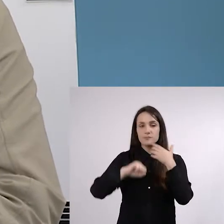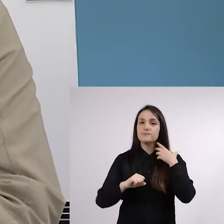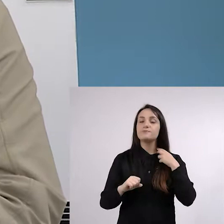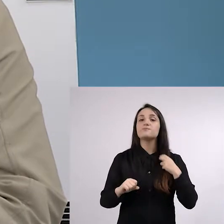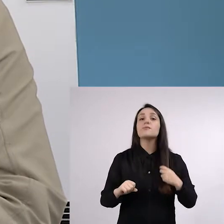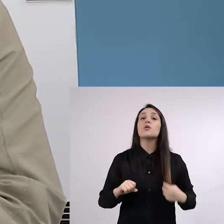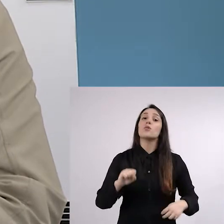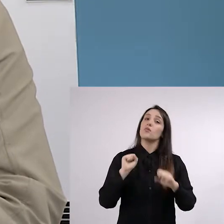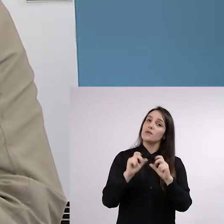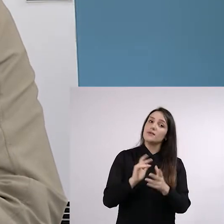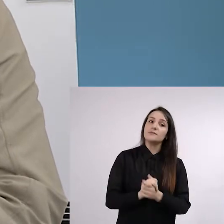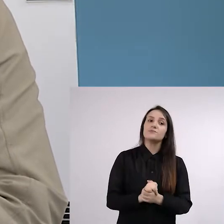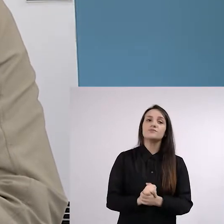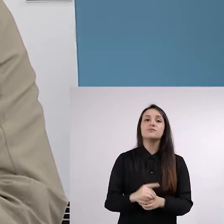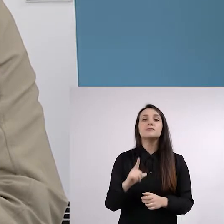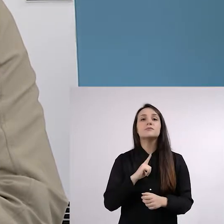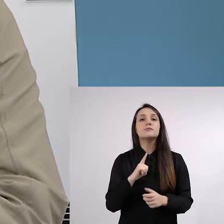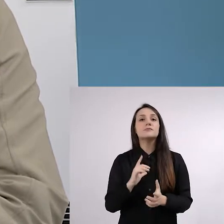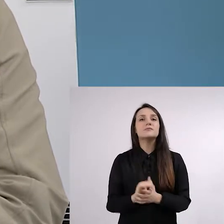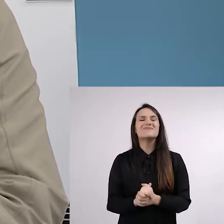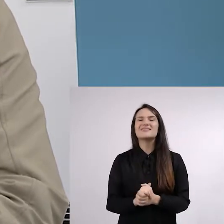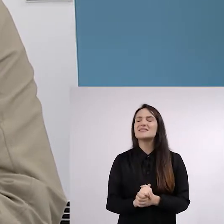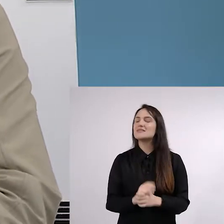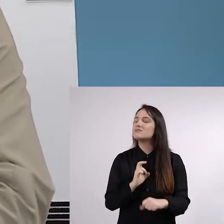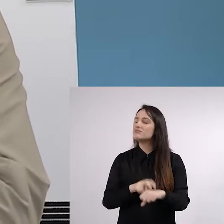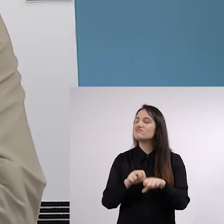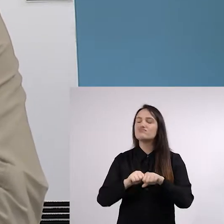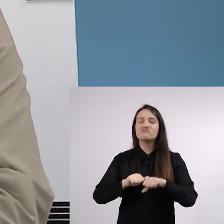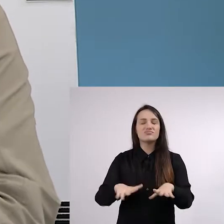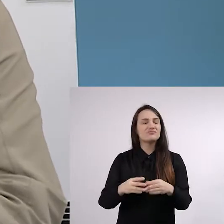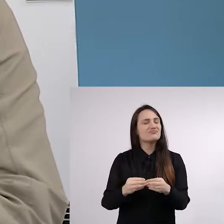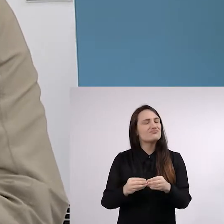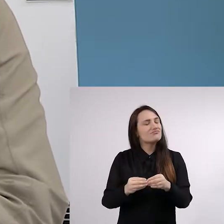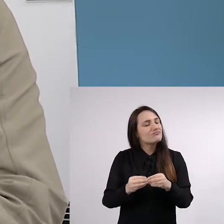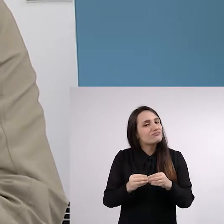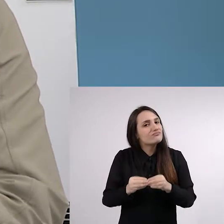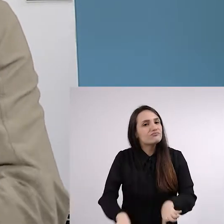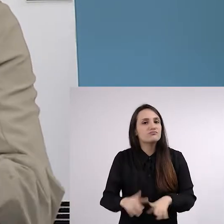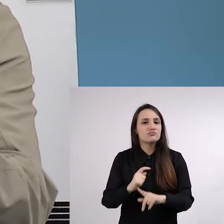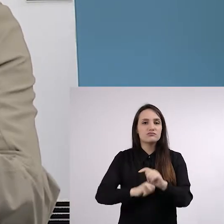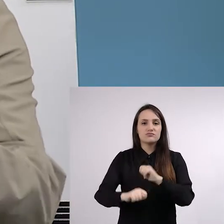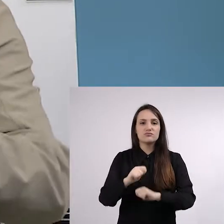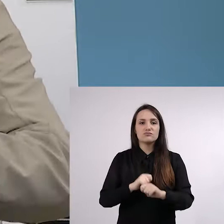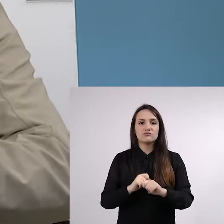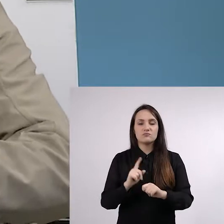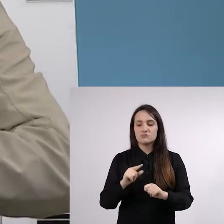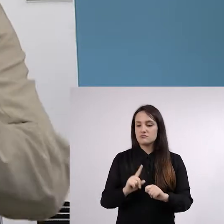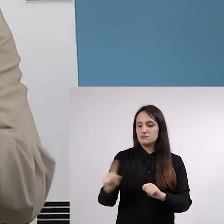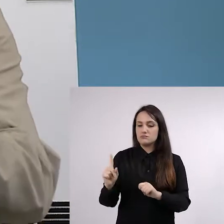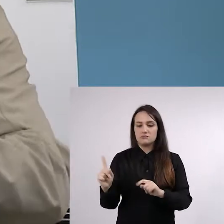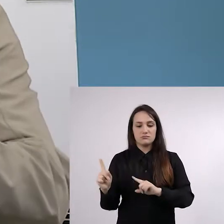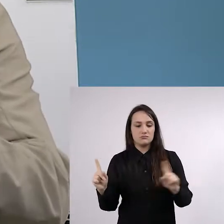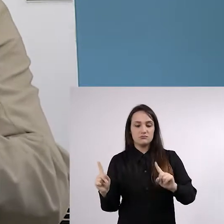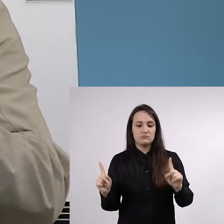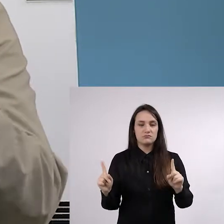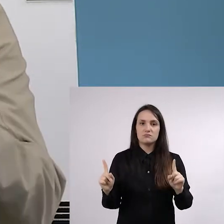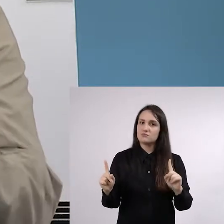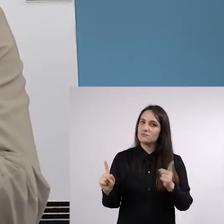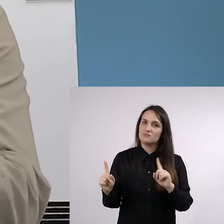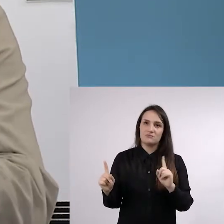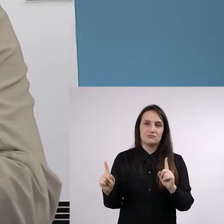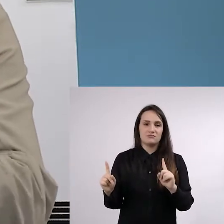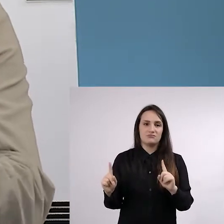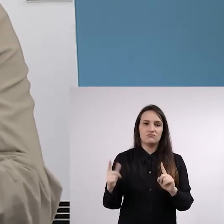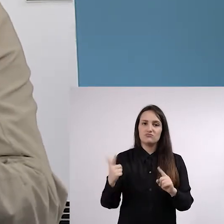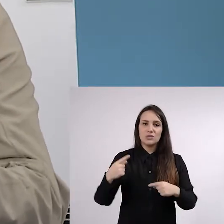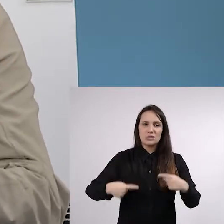o efeito dessa pandemia é um efeito devastador na economia. E não é um contra o outro ou versus outro, como o Brasil